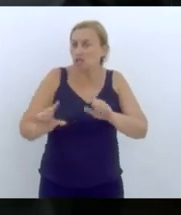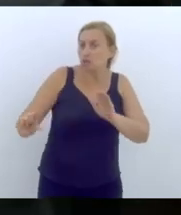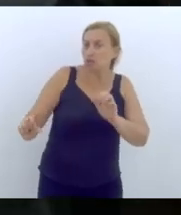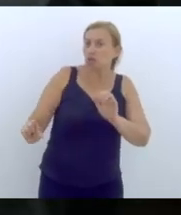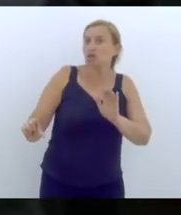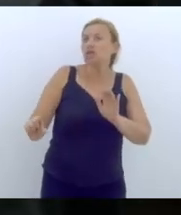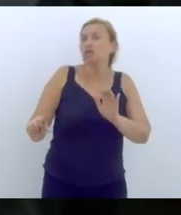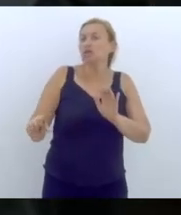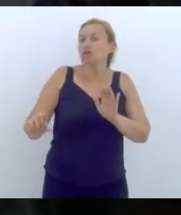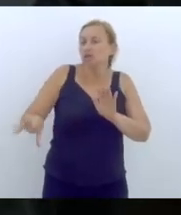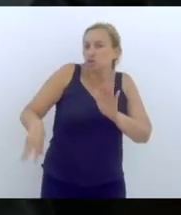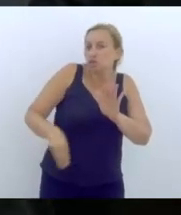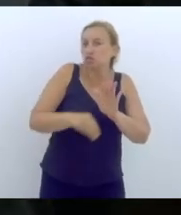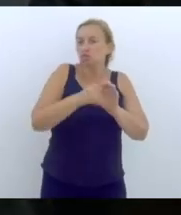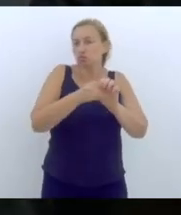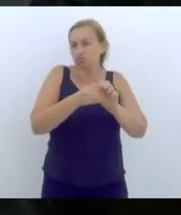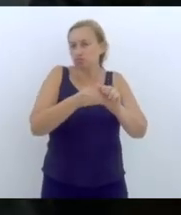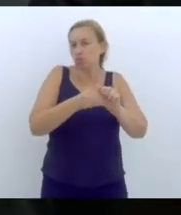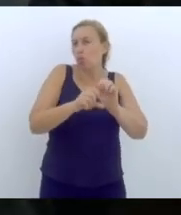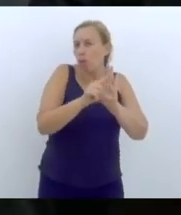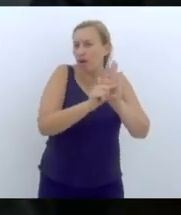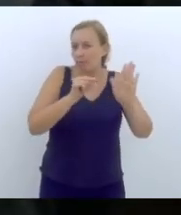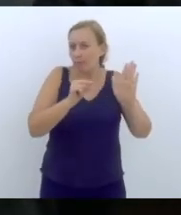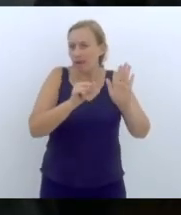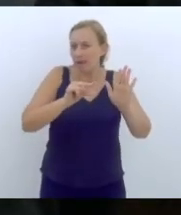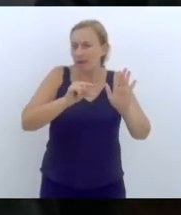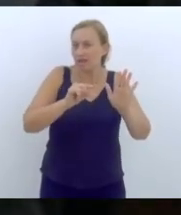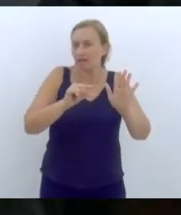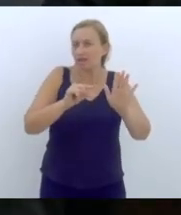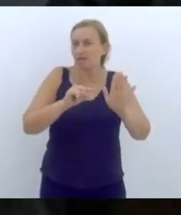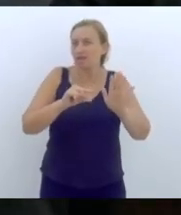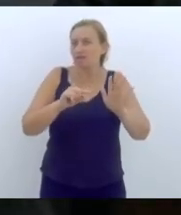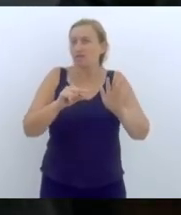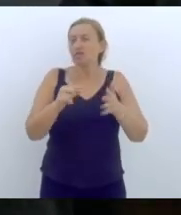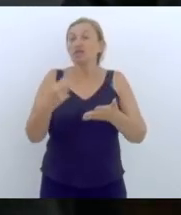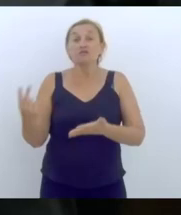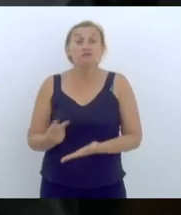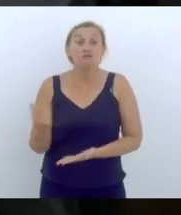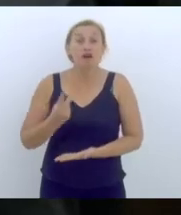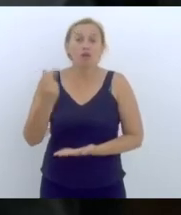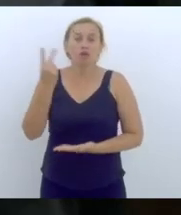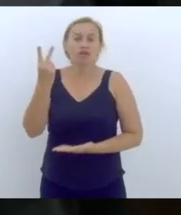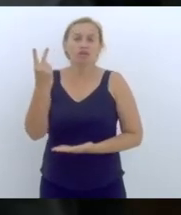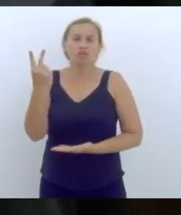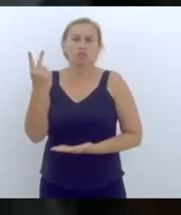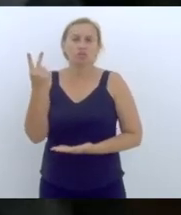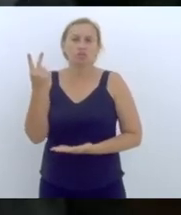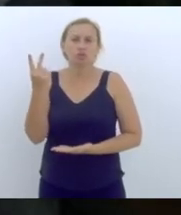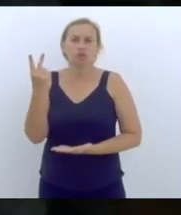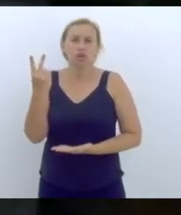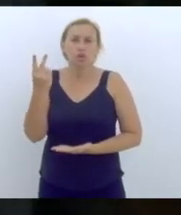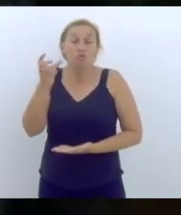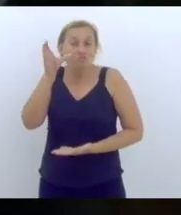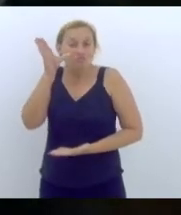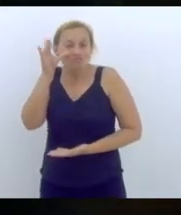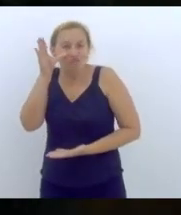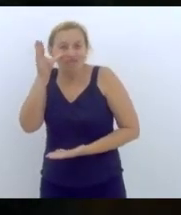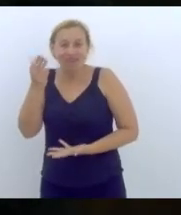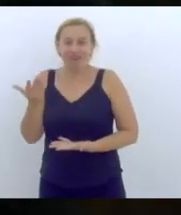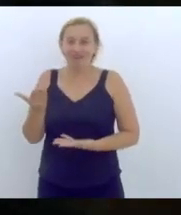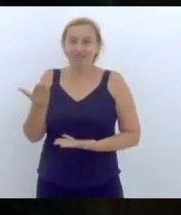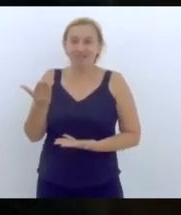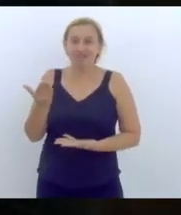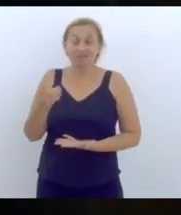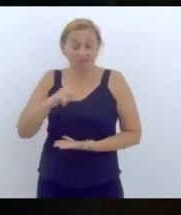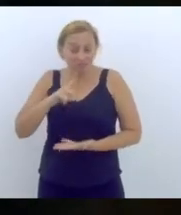e agregar aspectos que valorizam, realçam o interesse, né, da